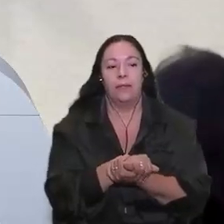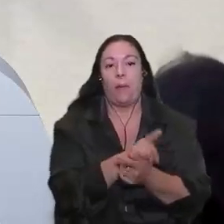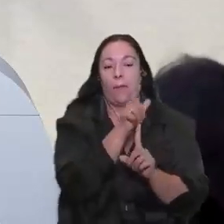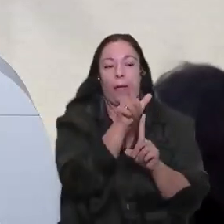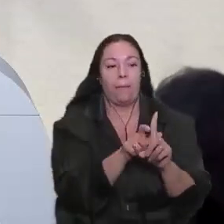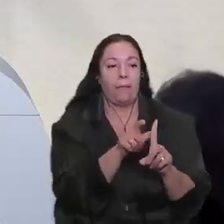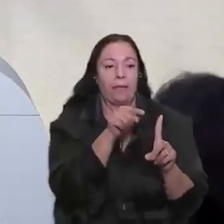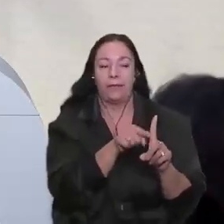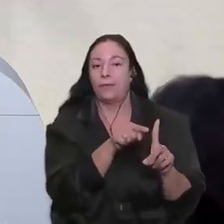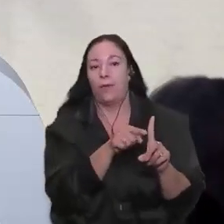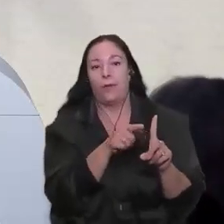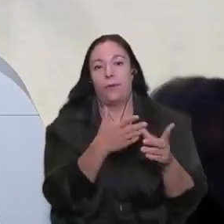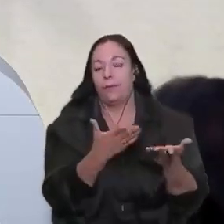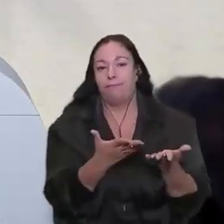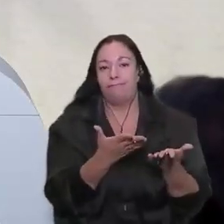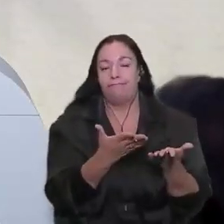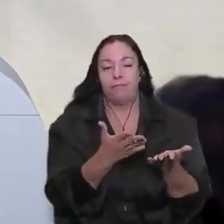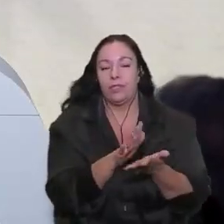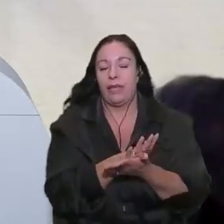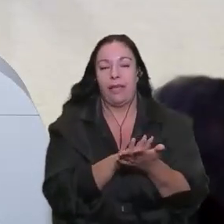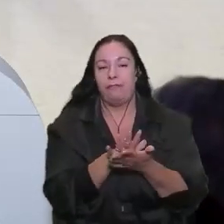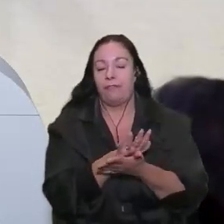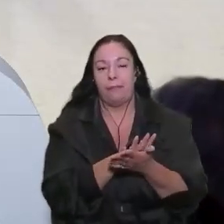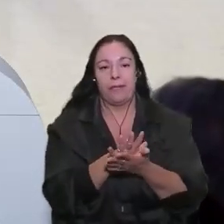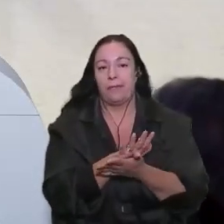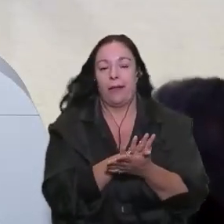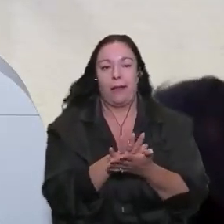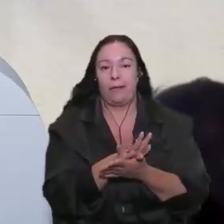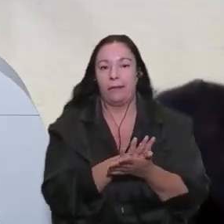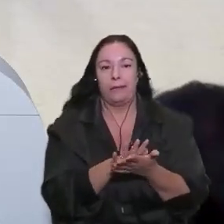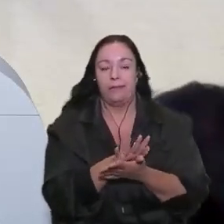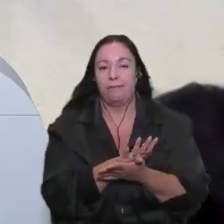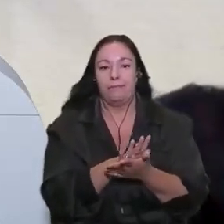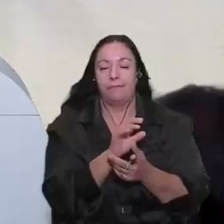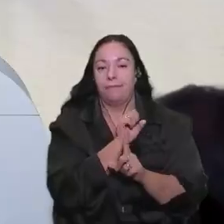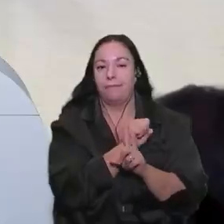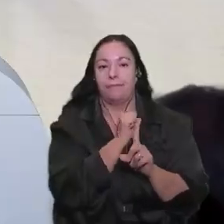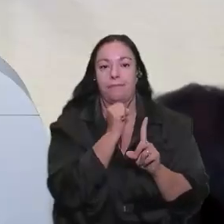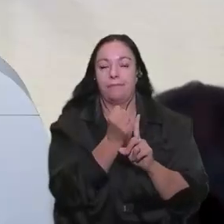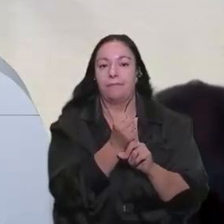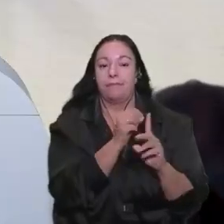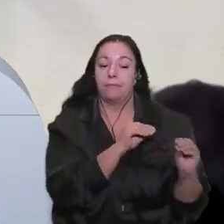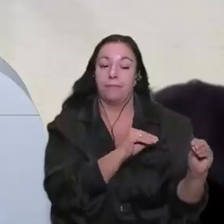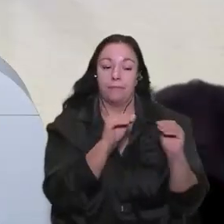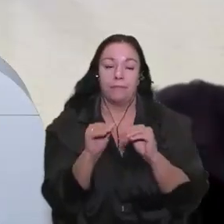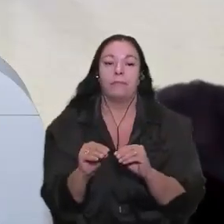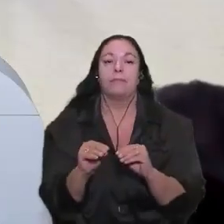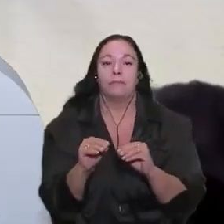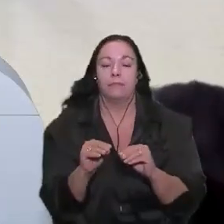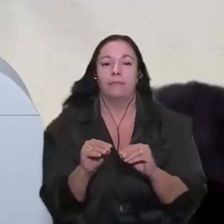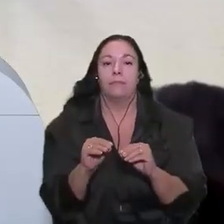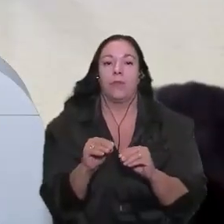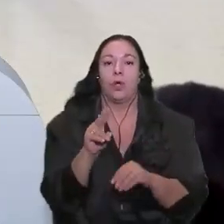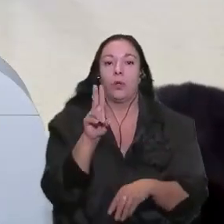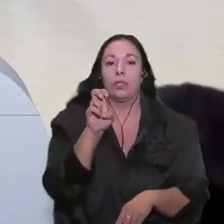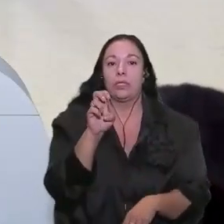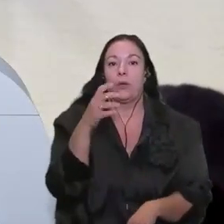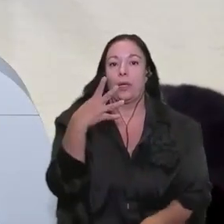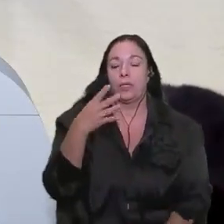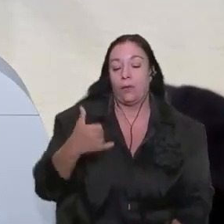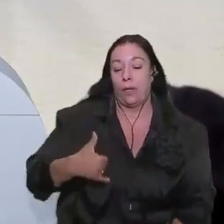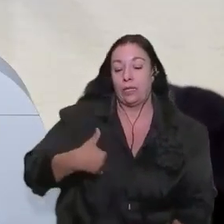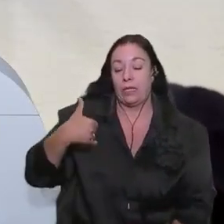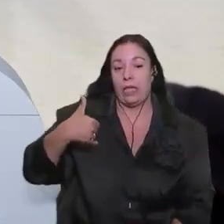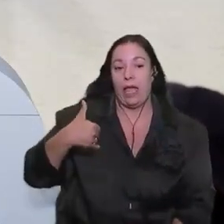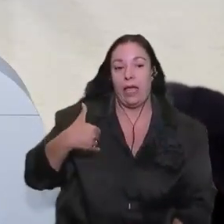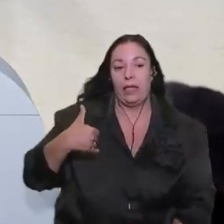que não serve mais para nada dentro da sociedade. Eu acho que isso vem mudando muito, né? Eu estou com 54 anos,